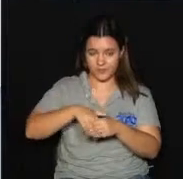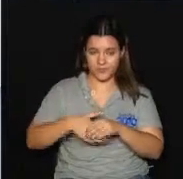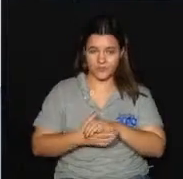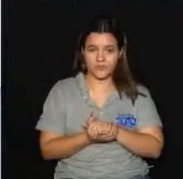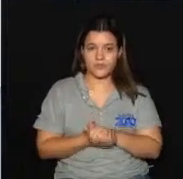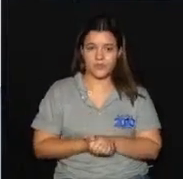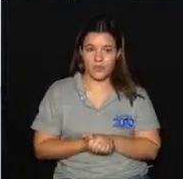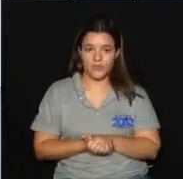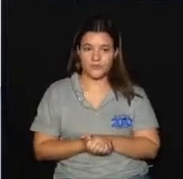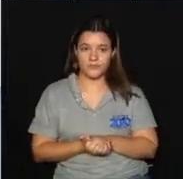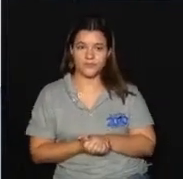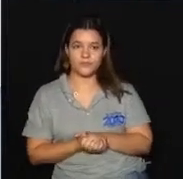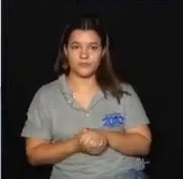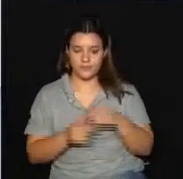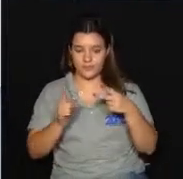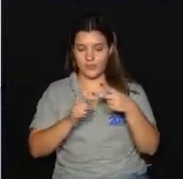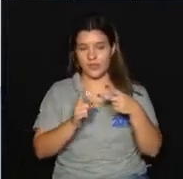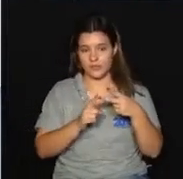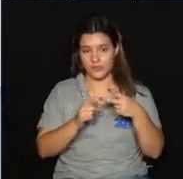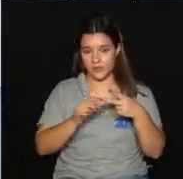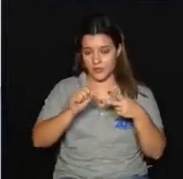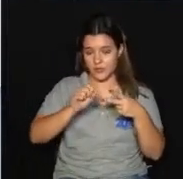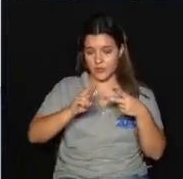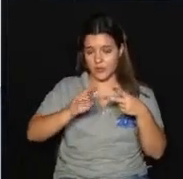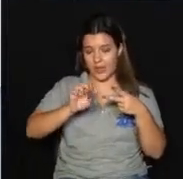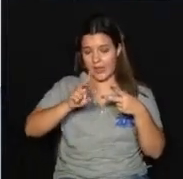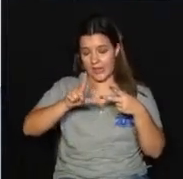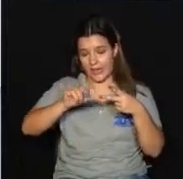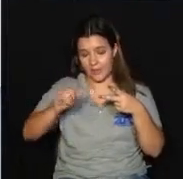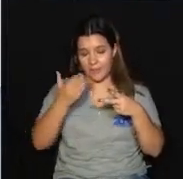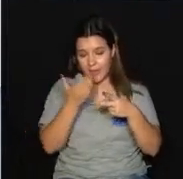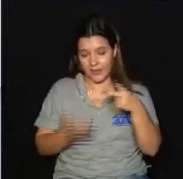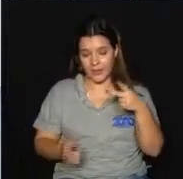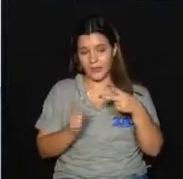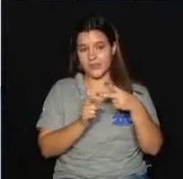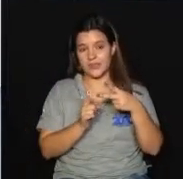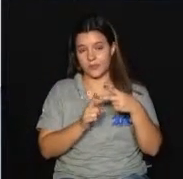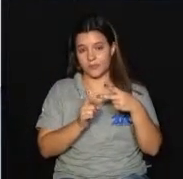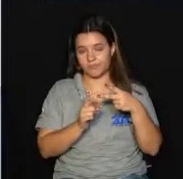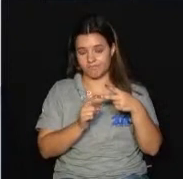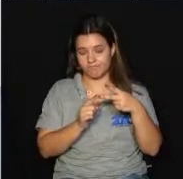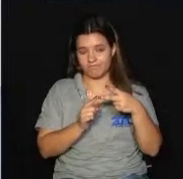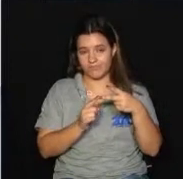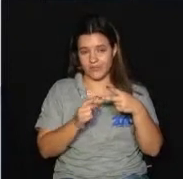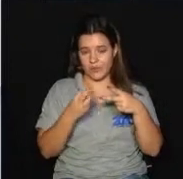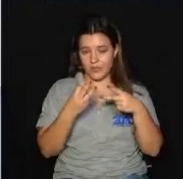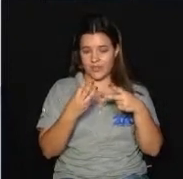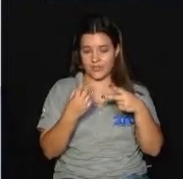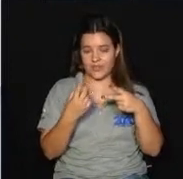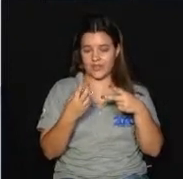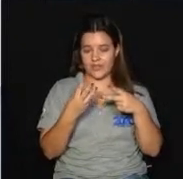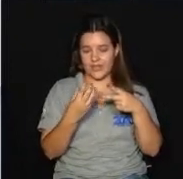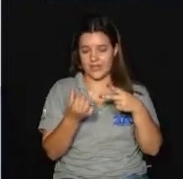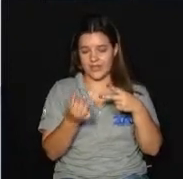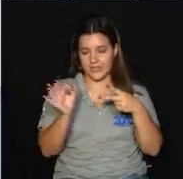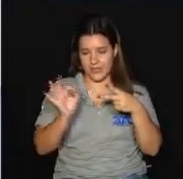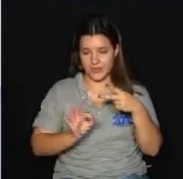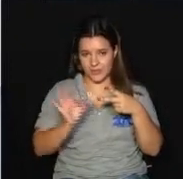154.428 votos. A Sueli Vilela, do PSB, ficou na segunda colocação, com